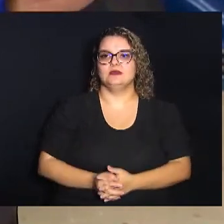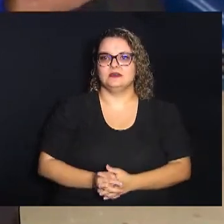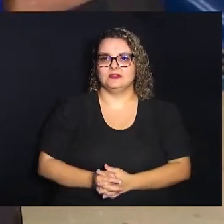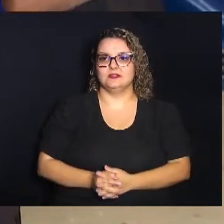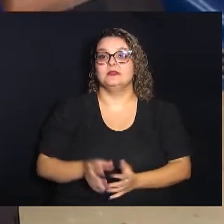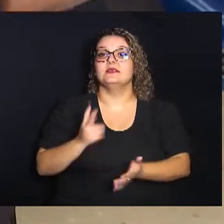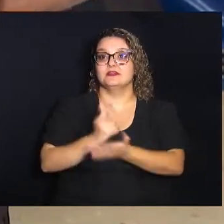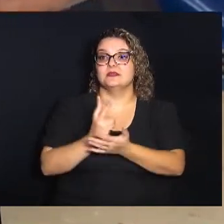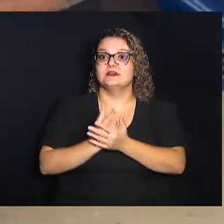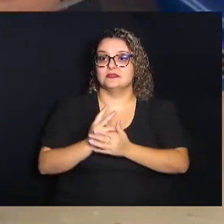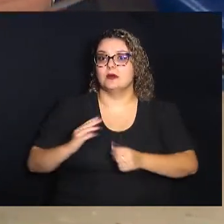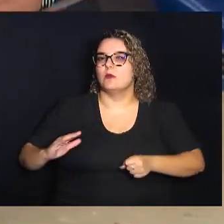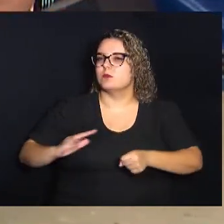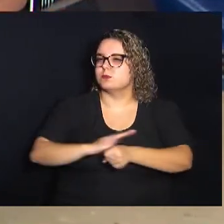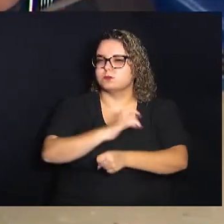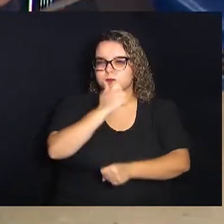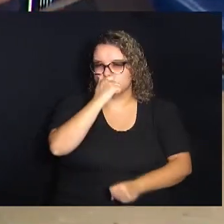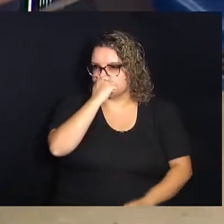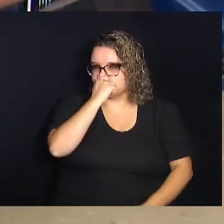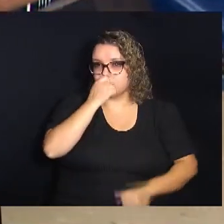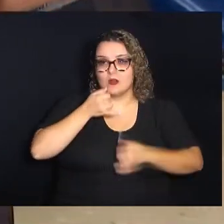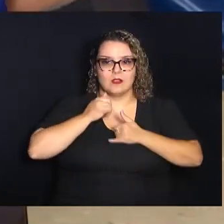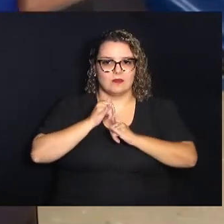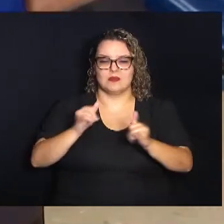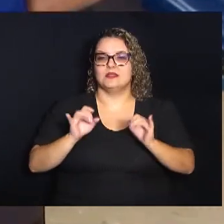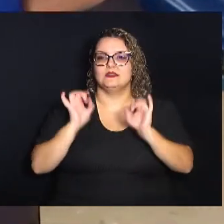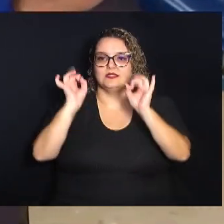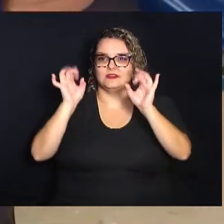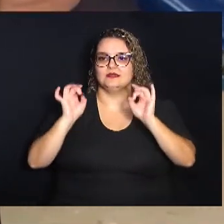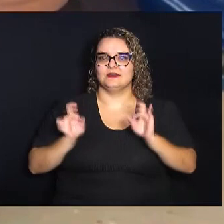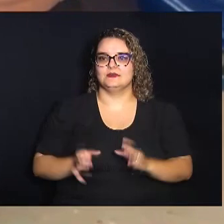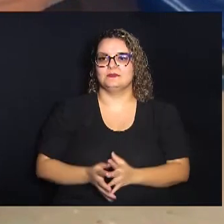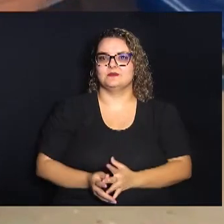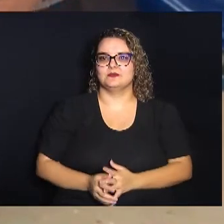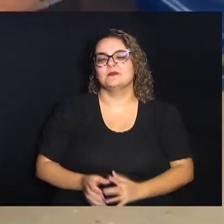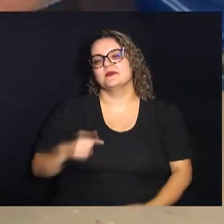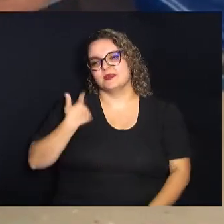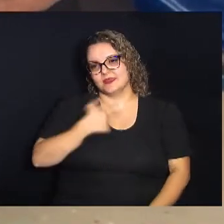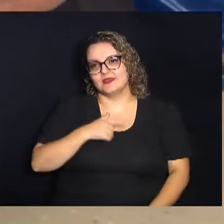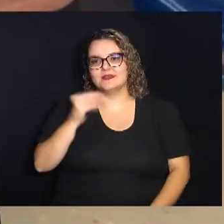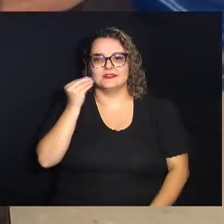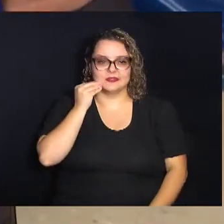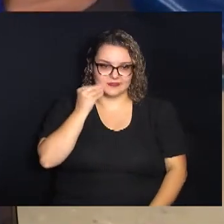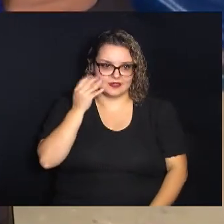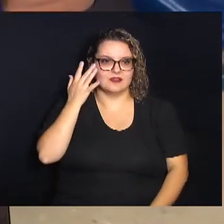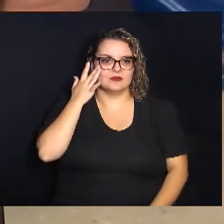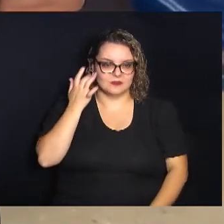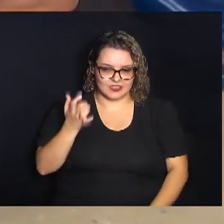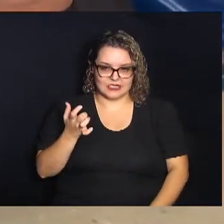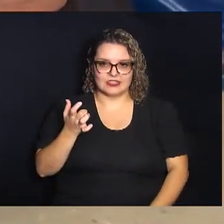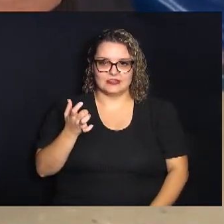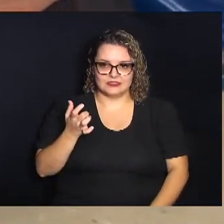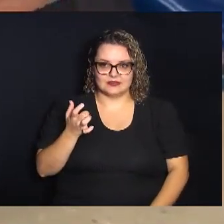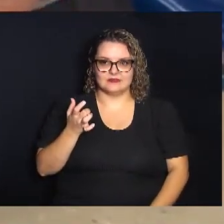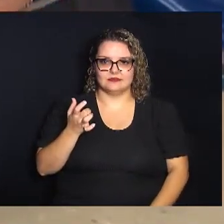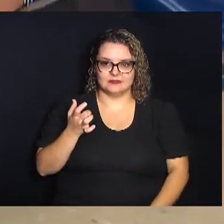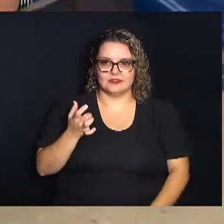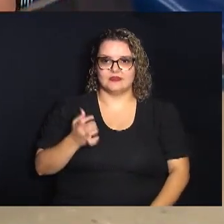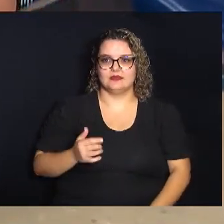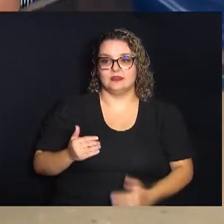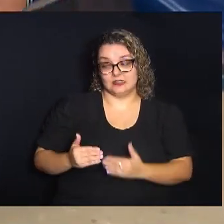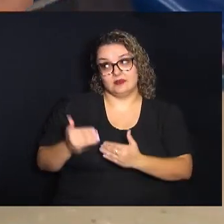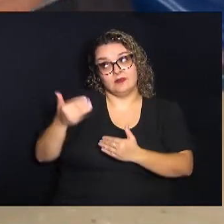sempre lotado, uma energia especial. E a gente vai tentar primeiro, amanhã, lograr um bom resultado fora de